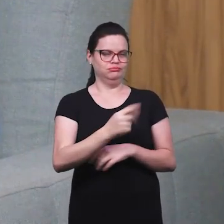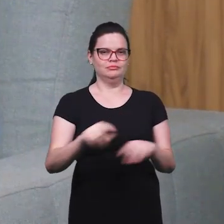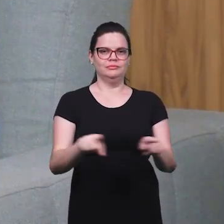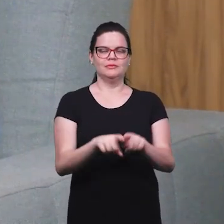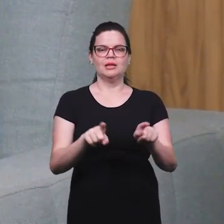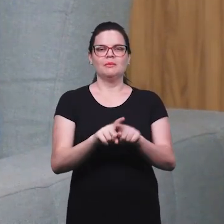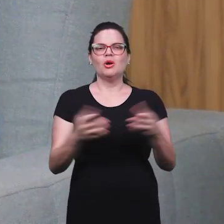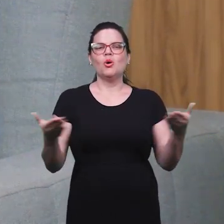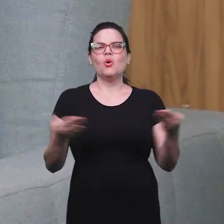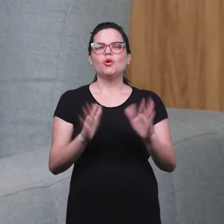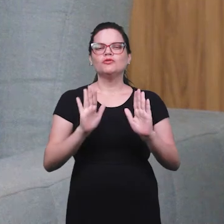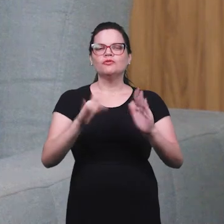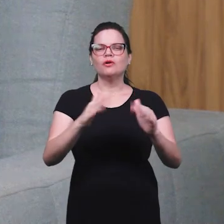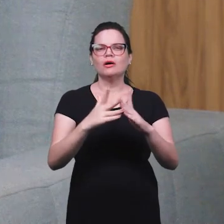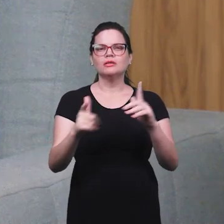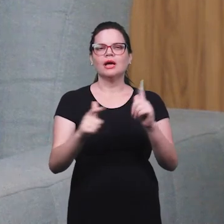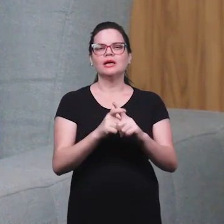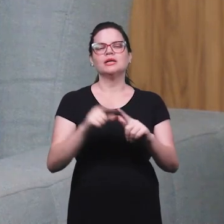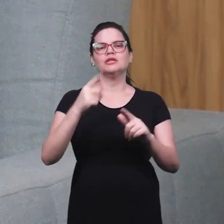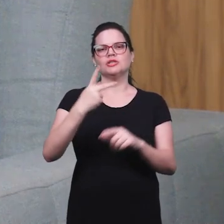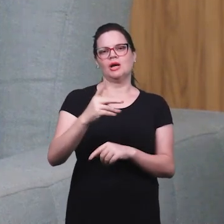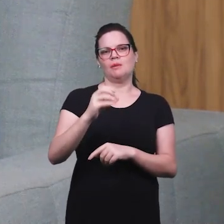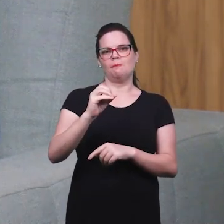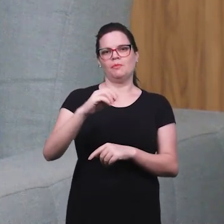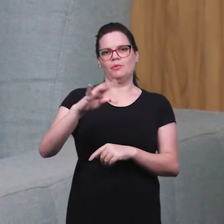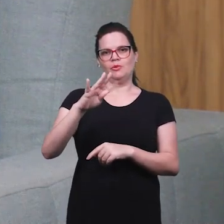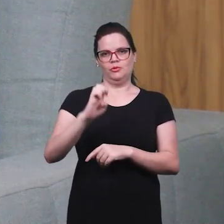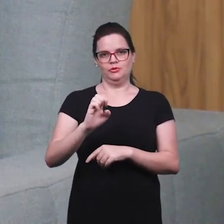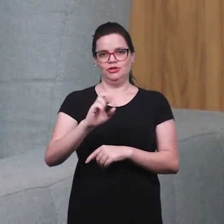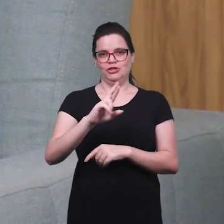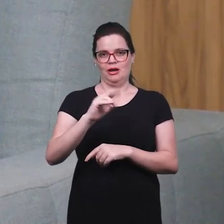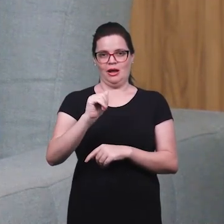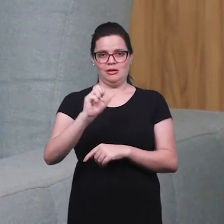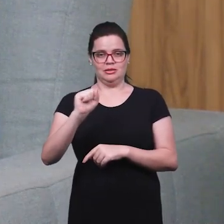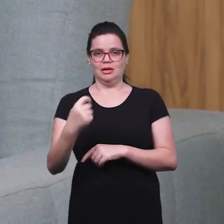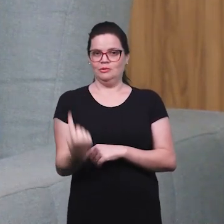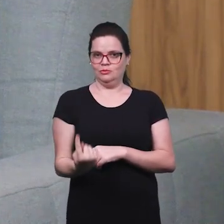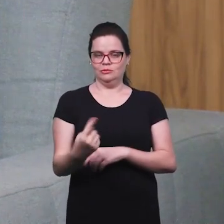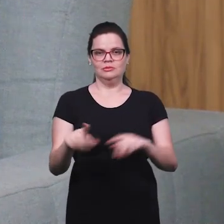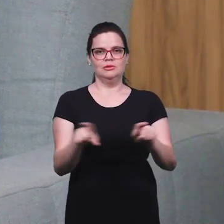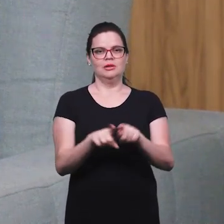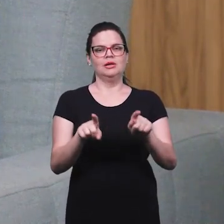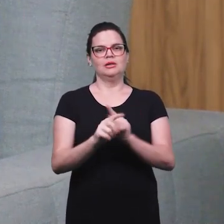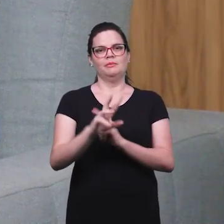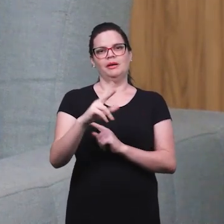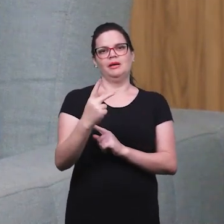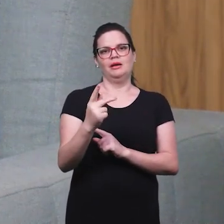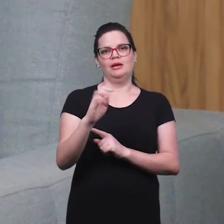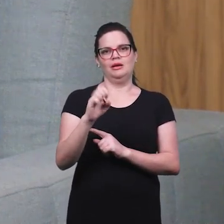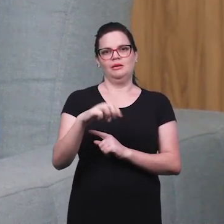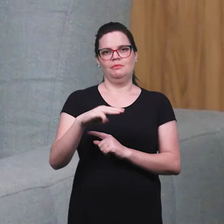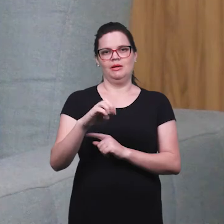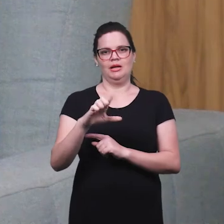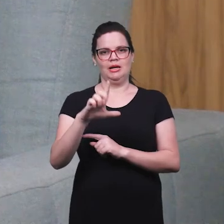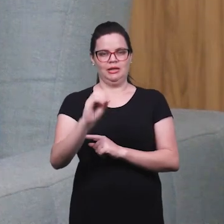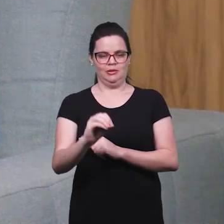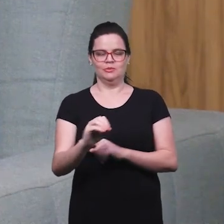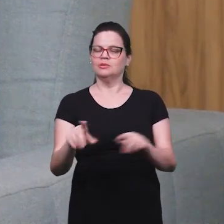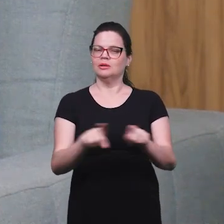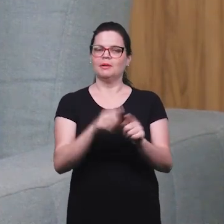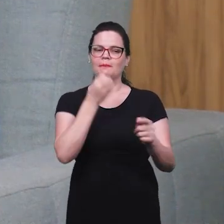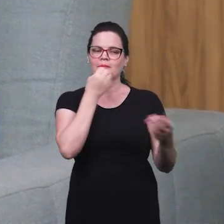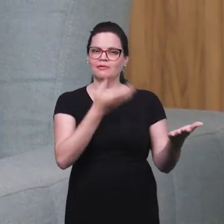está pastor hoje na igreja de Ponte Rasa 1 e também a igreja Hermelino Matarazzo. Seja